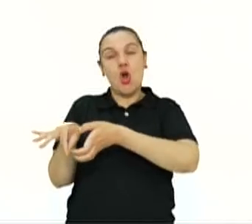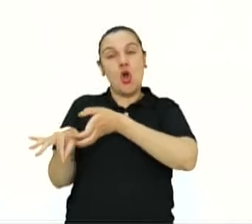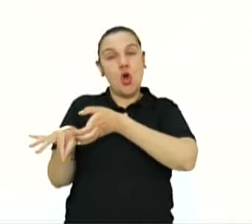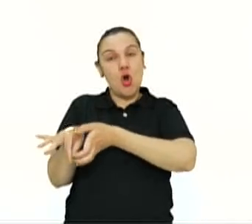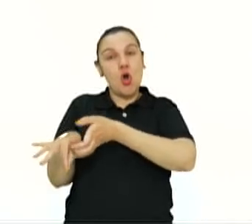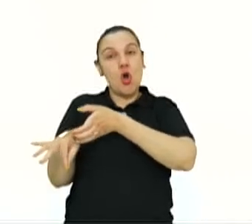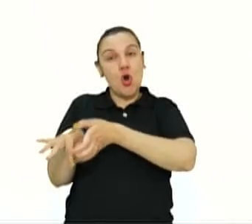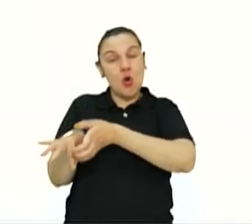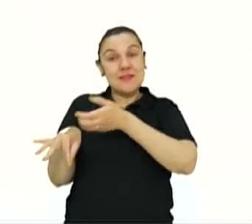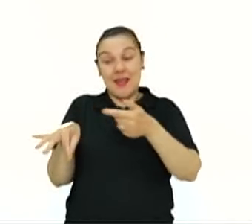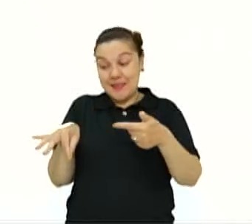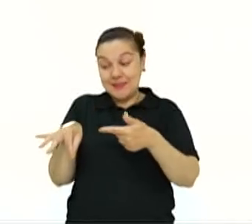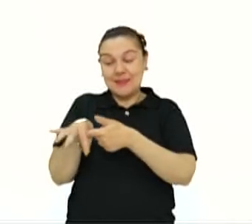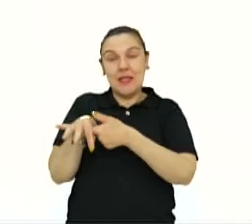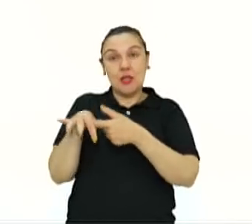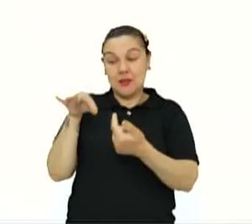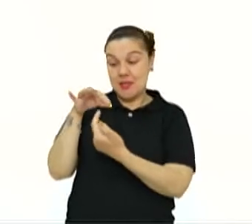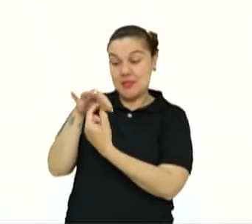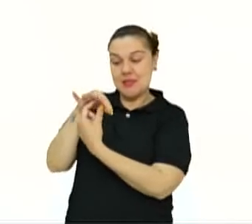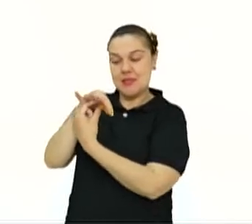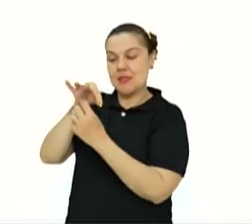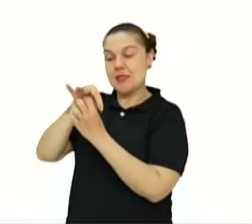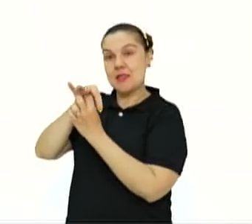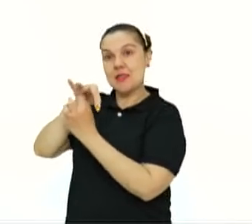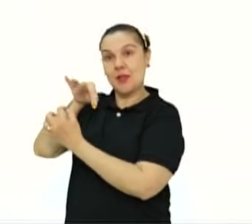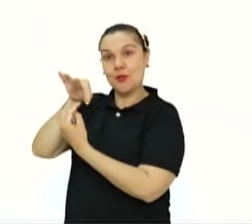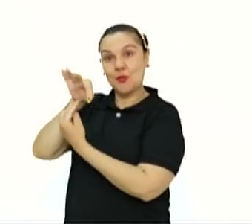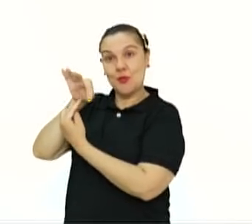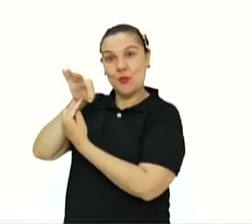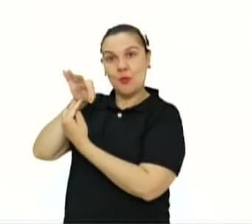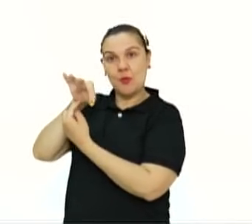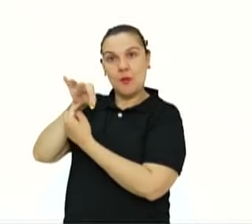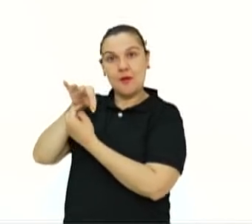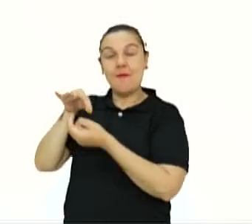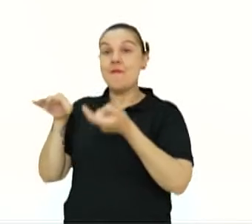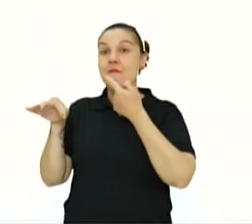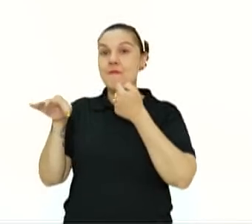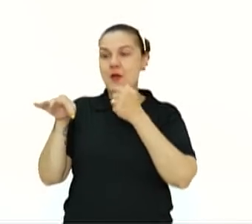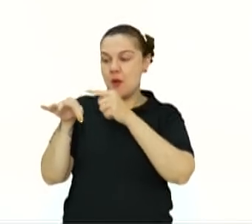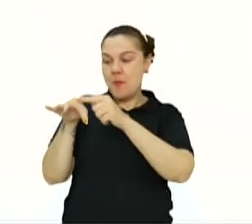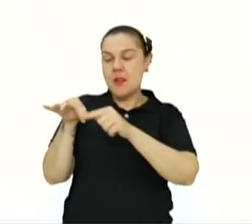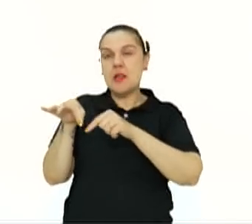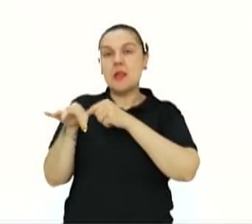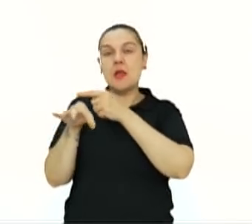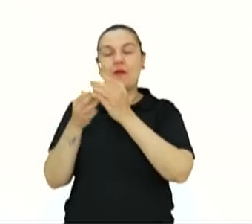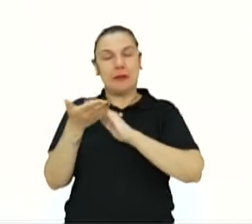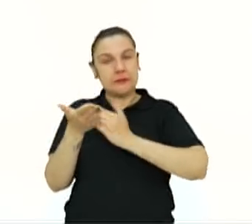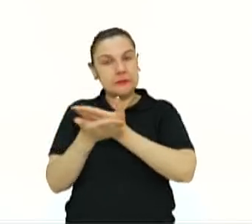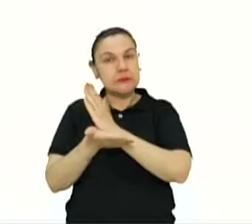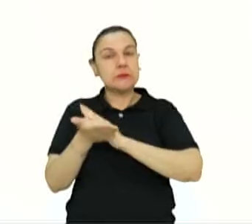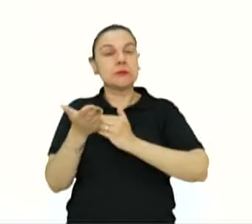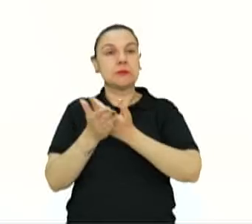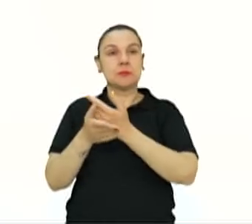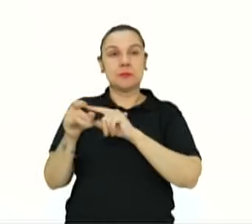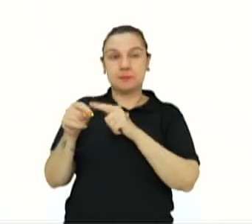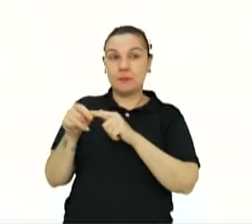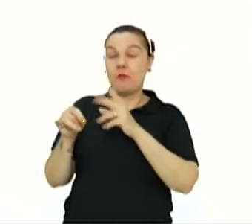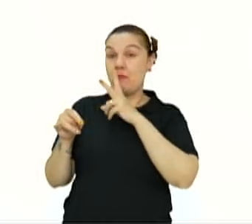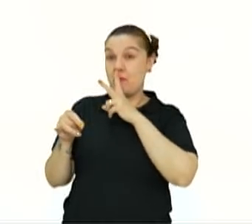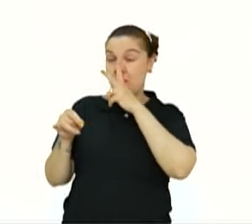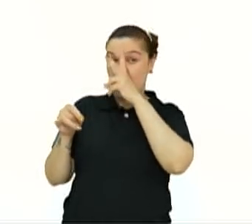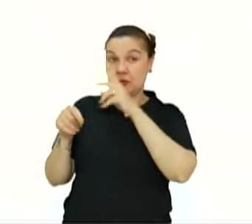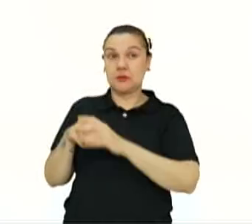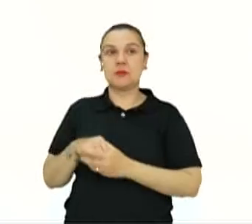na parte interna da vagina da mulher, irritação, né? Então vai incomodar,